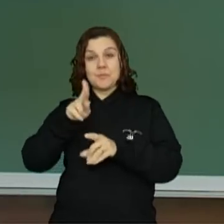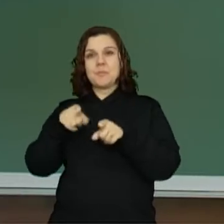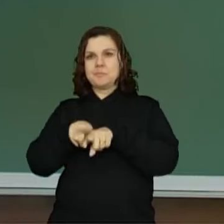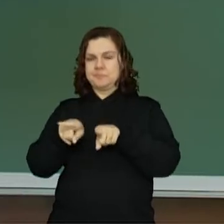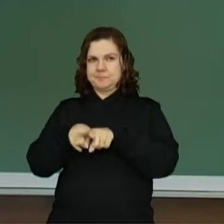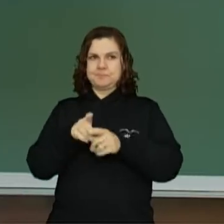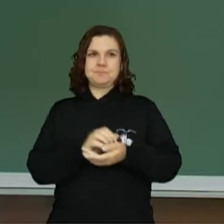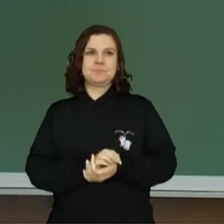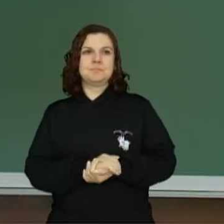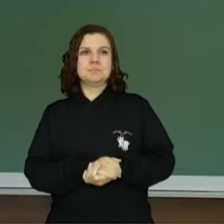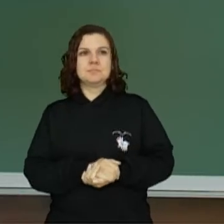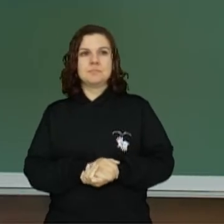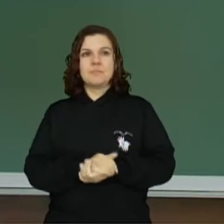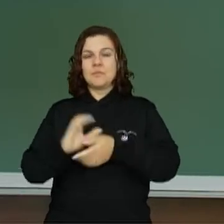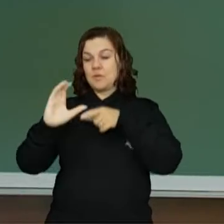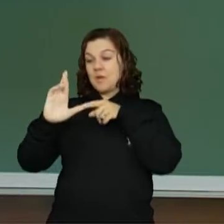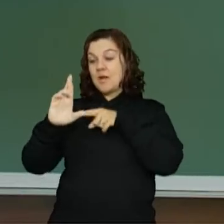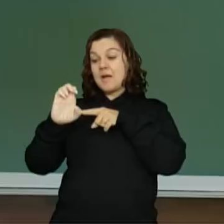também.